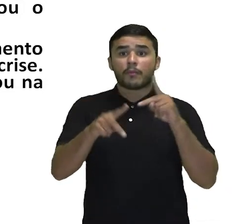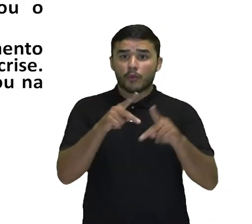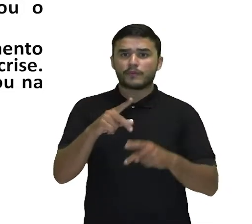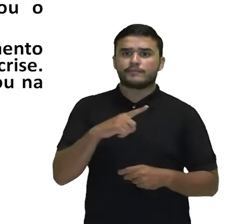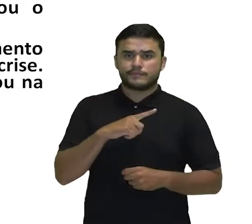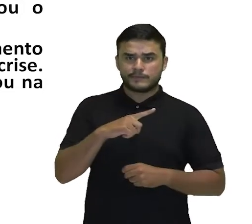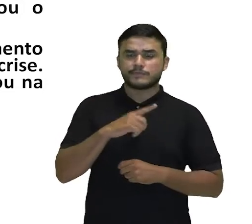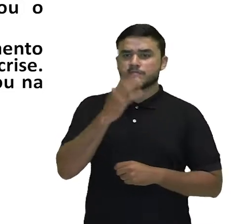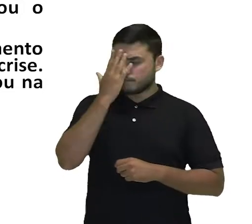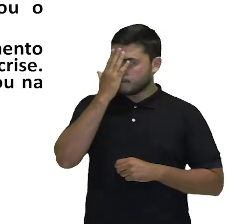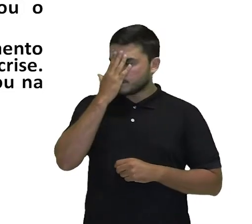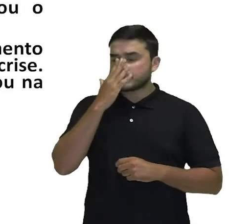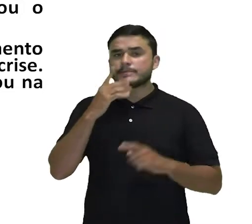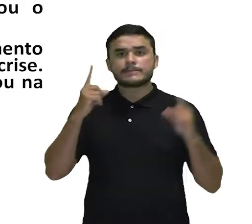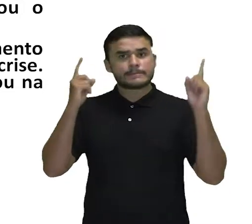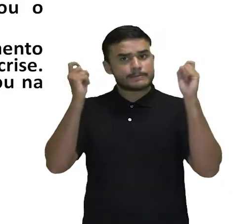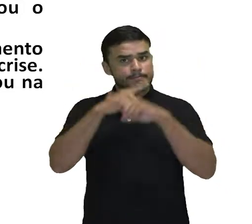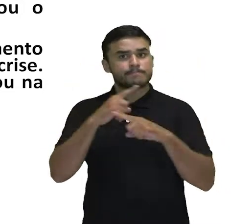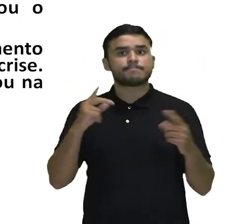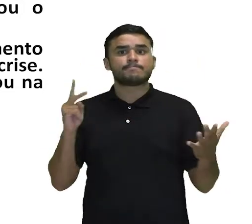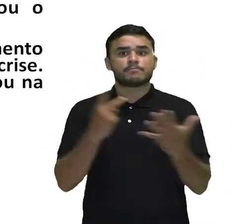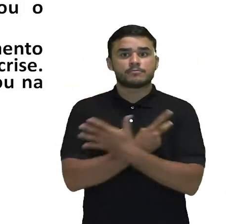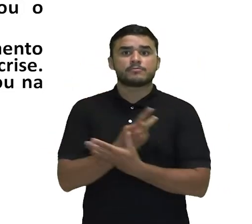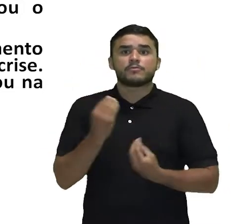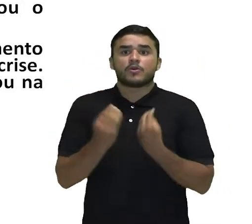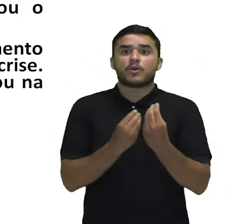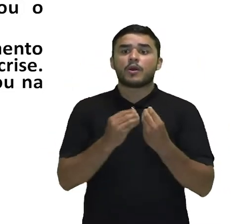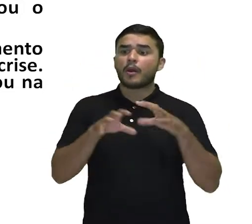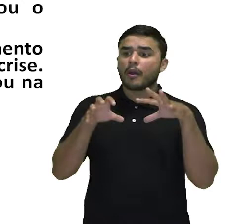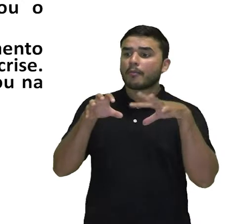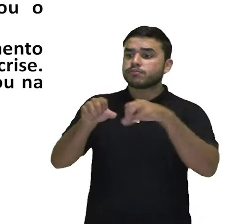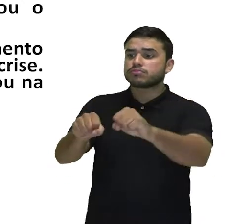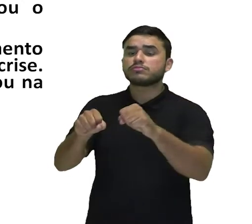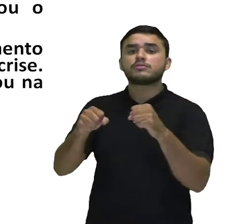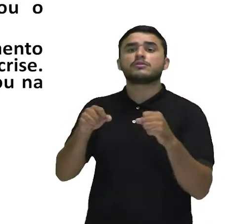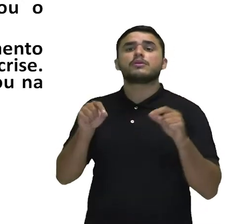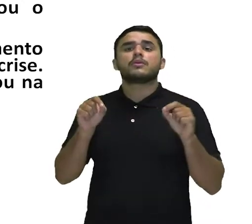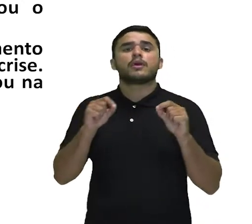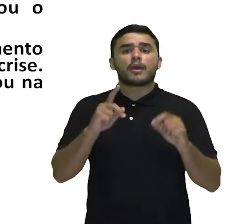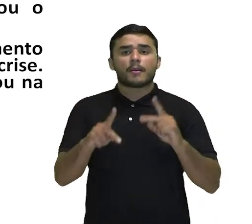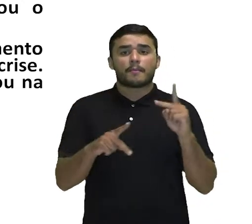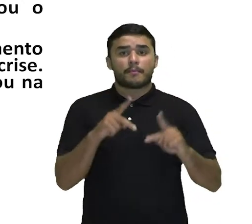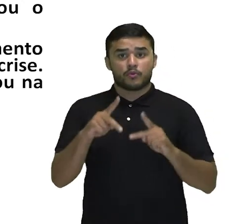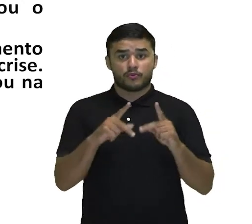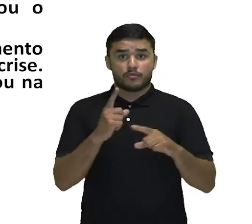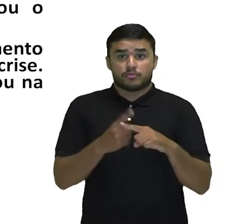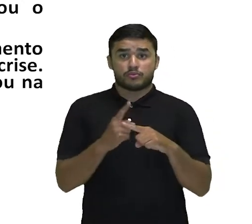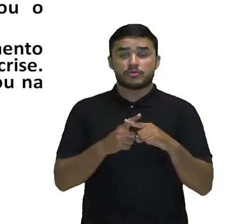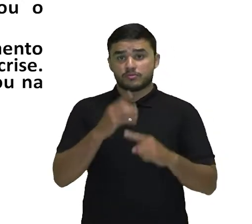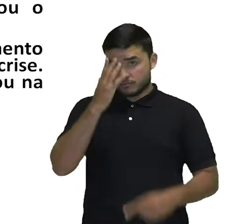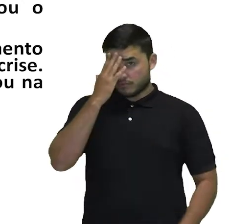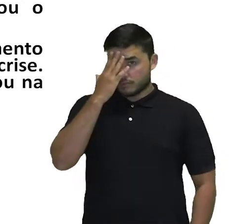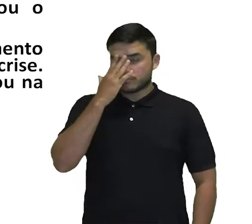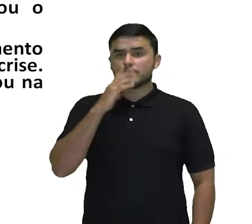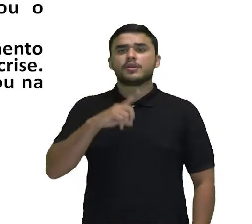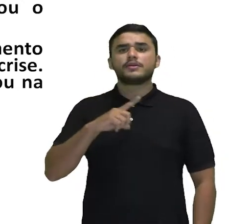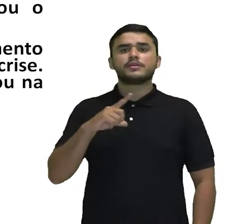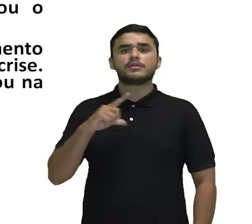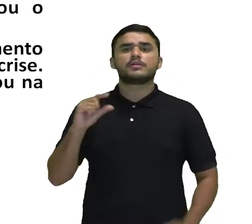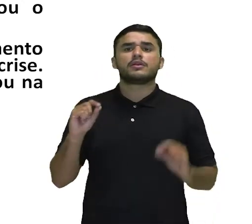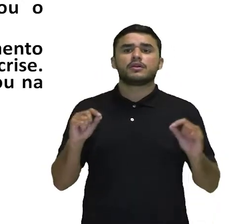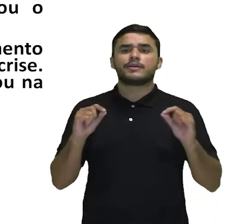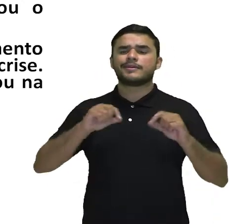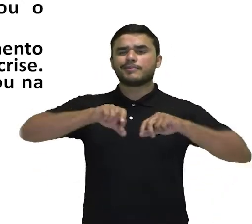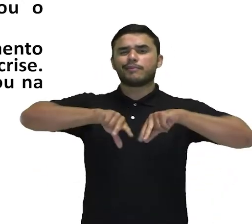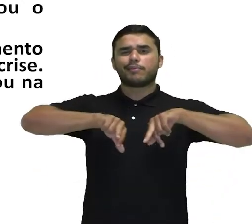vão conquistar, esses povos que vão dominar, são povos, é claro, que estão ali dominando terras